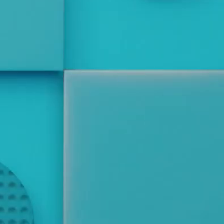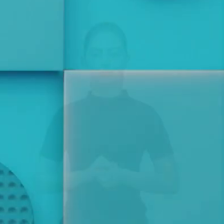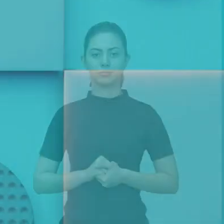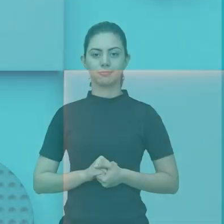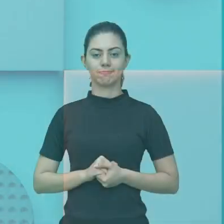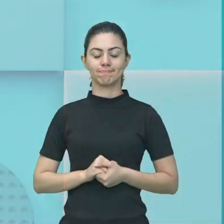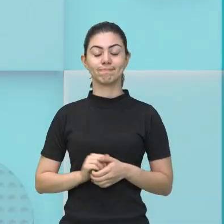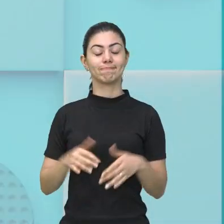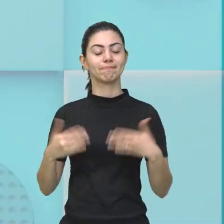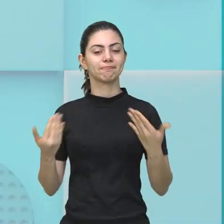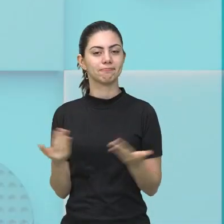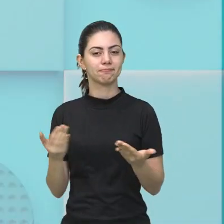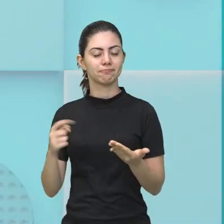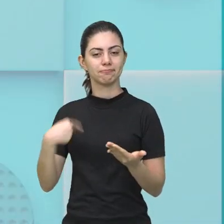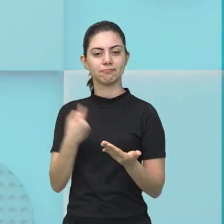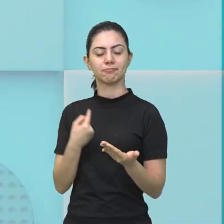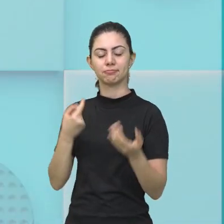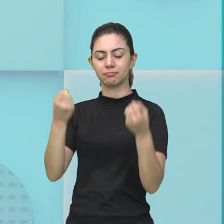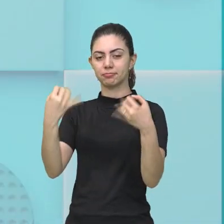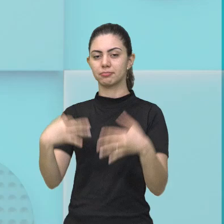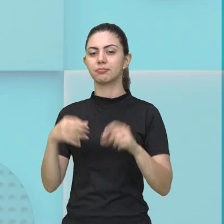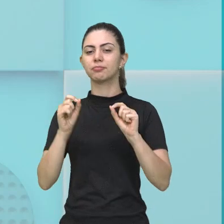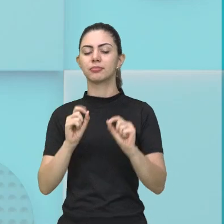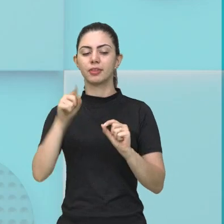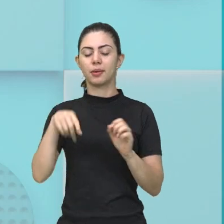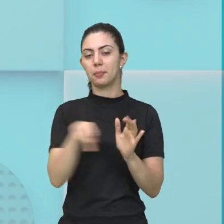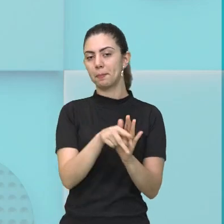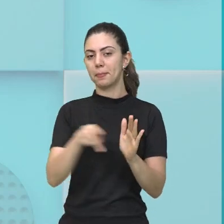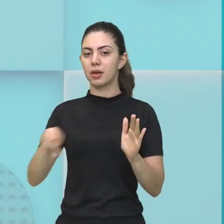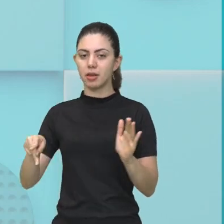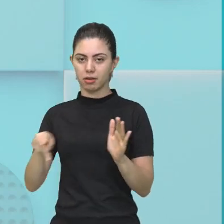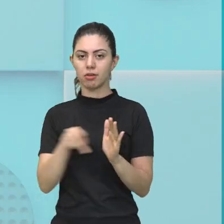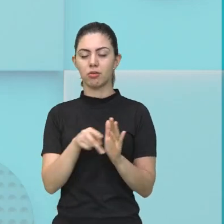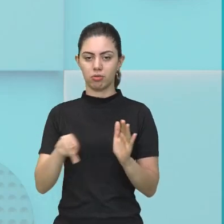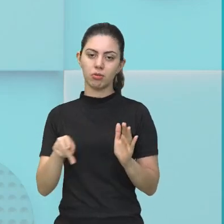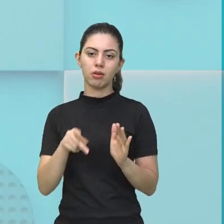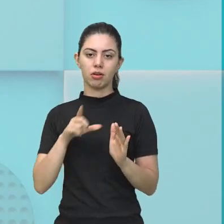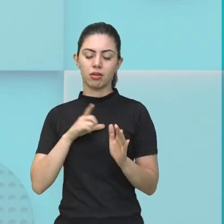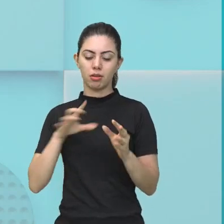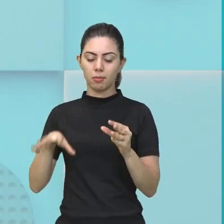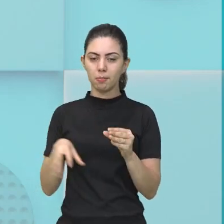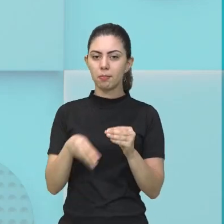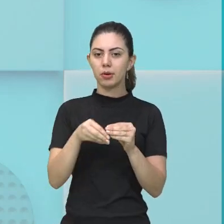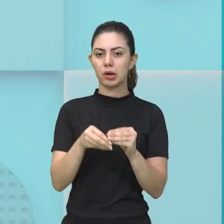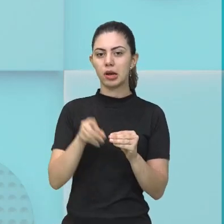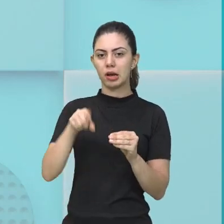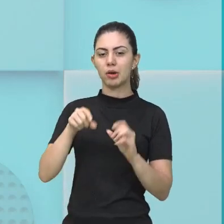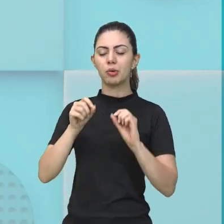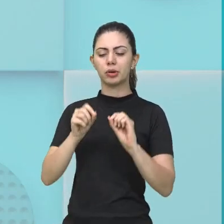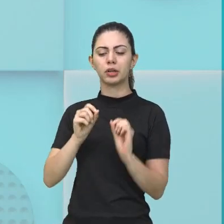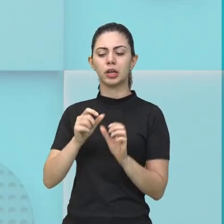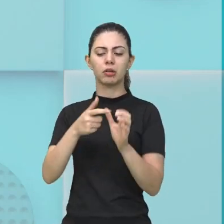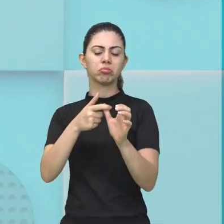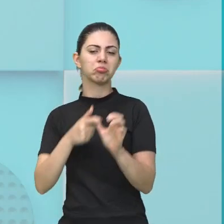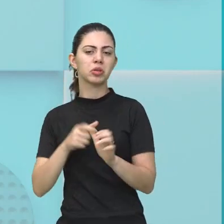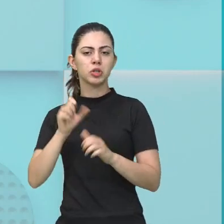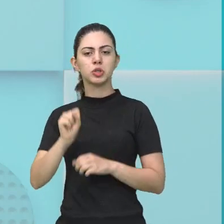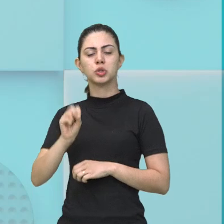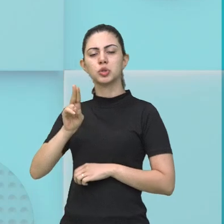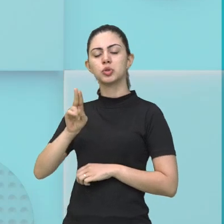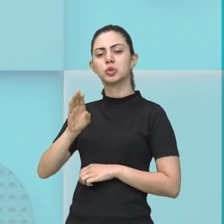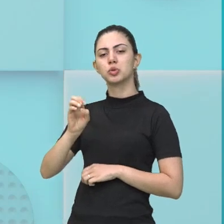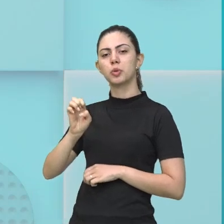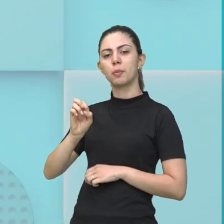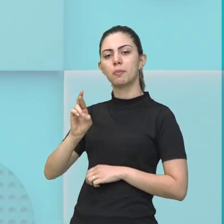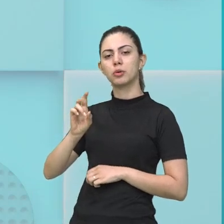A gente vai falar um pouquinho sobre período composto por subordinação, antes da gente falar um pouquinho sobre o que é isso, sobre como